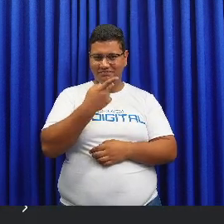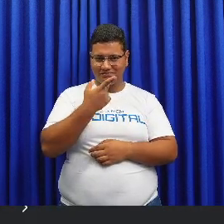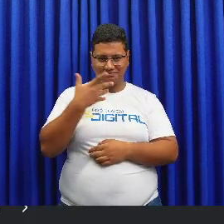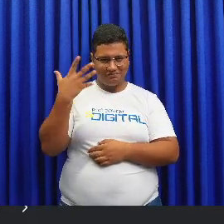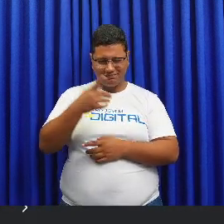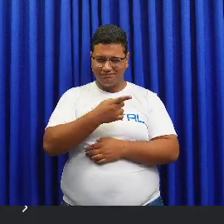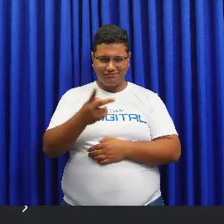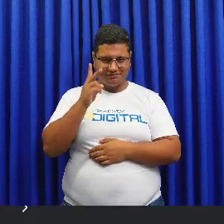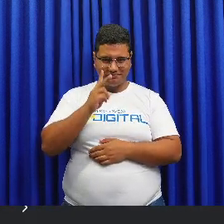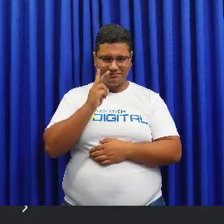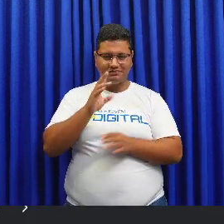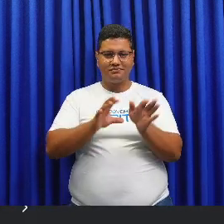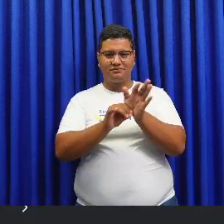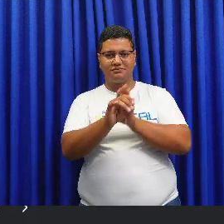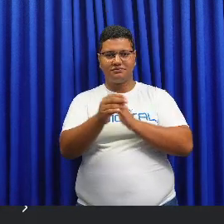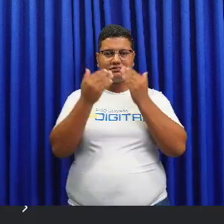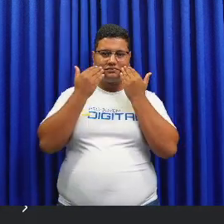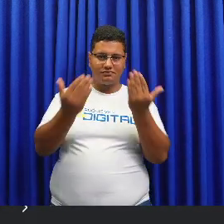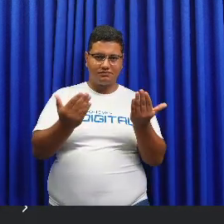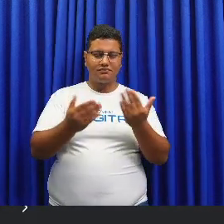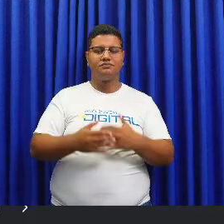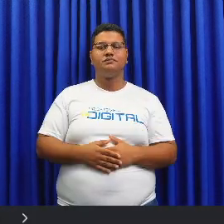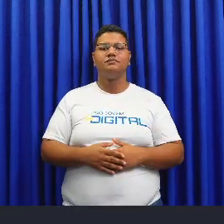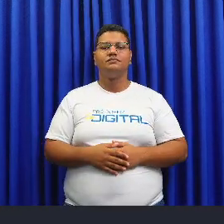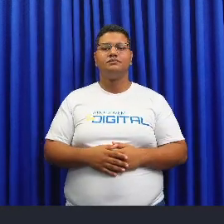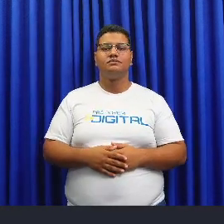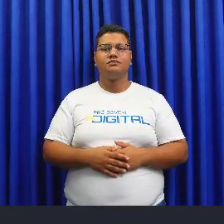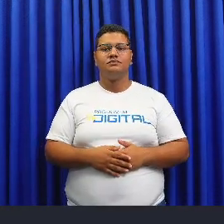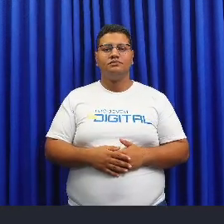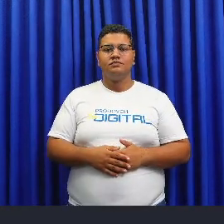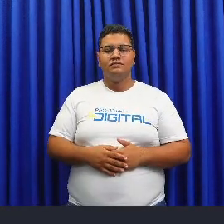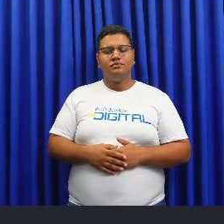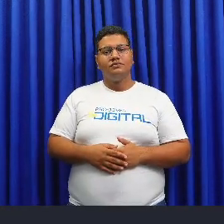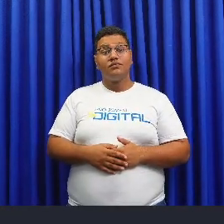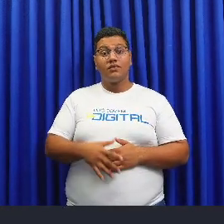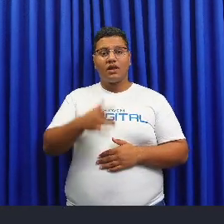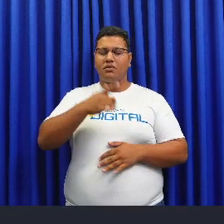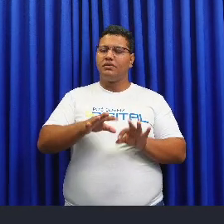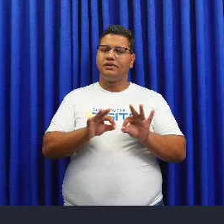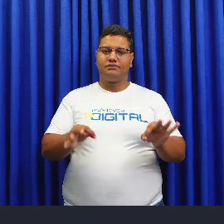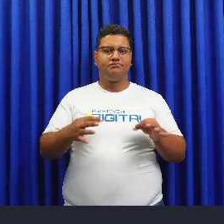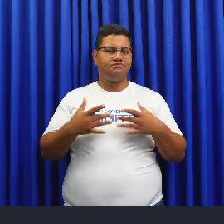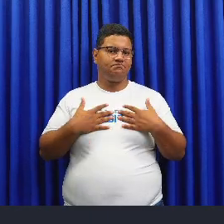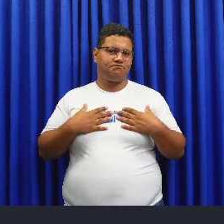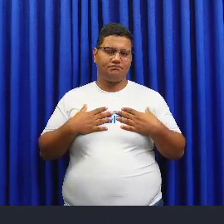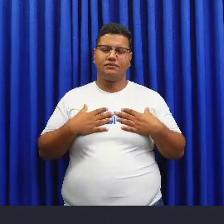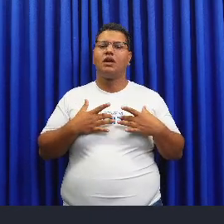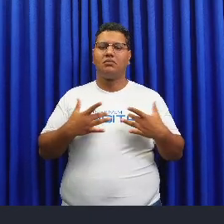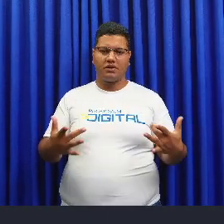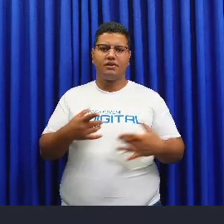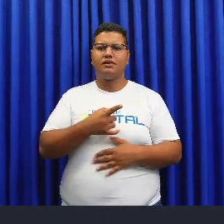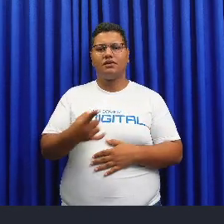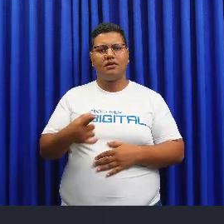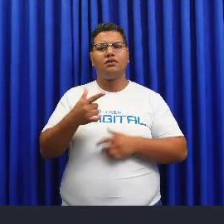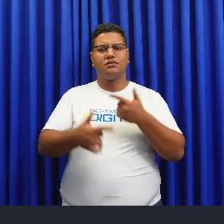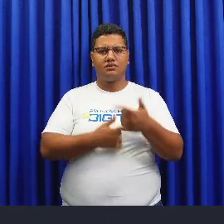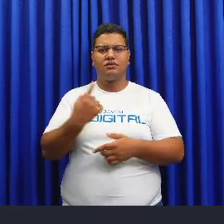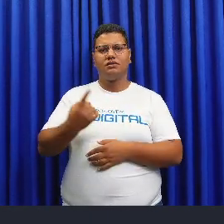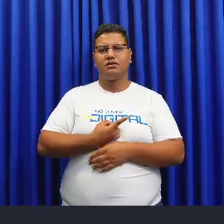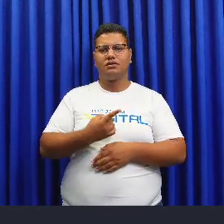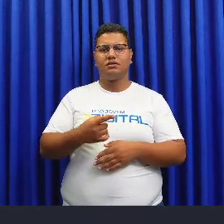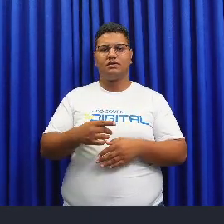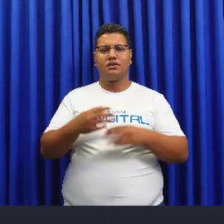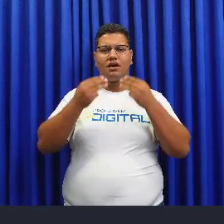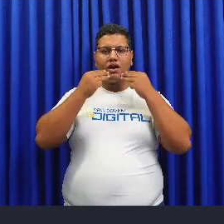exemplo, Google Apresentações. Eu vou ser bem sincero com você. A gente trabalha aqui numa agência